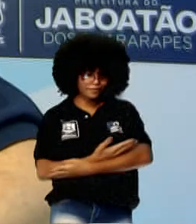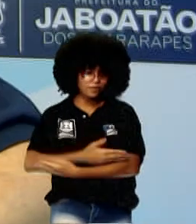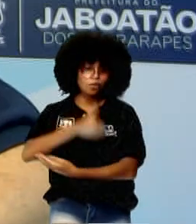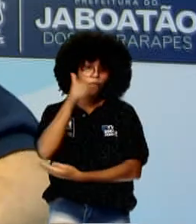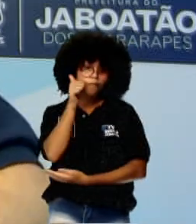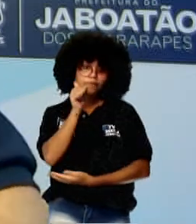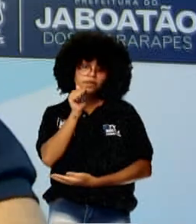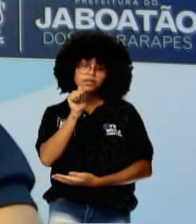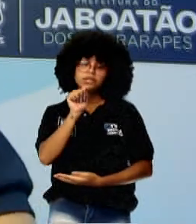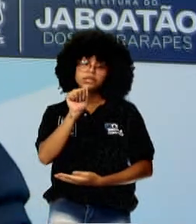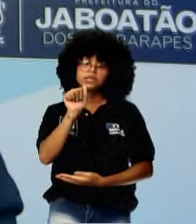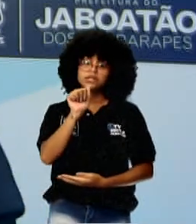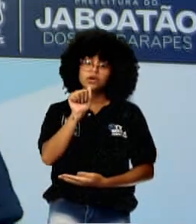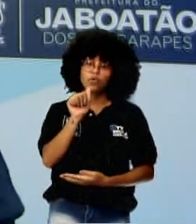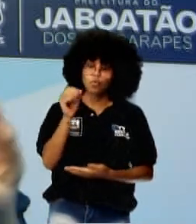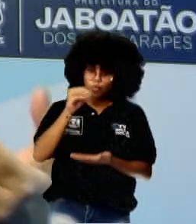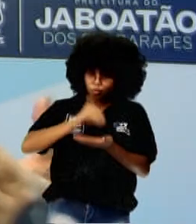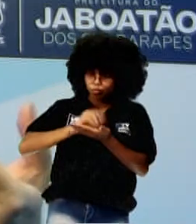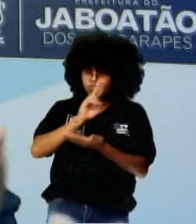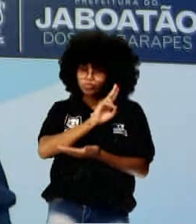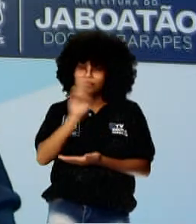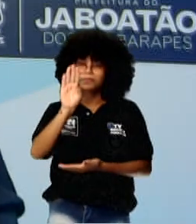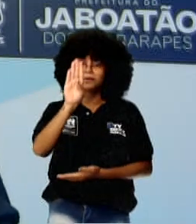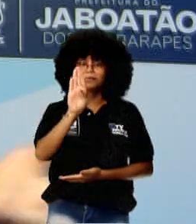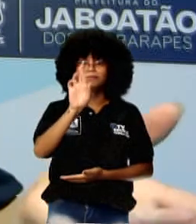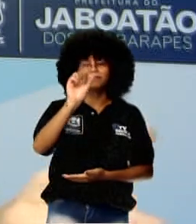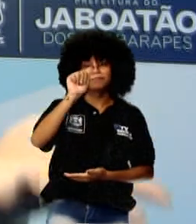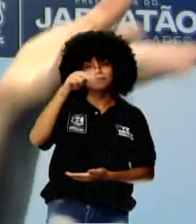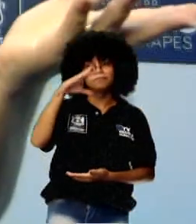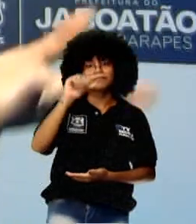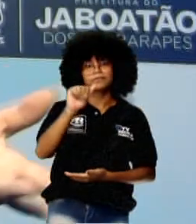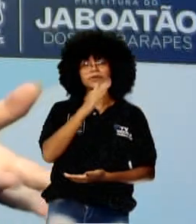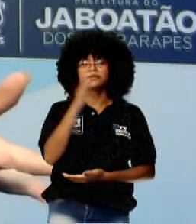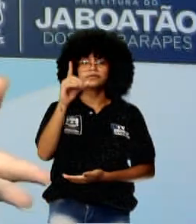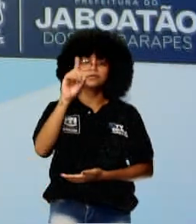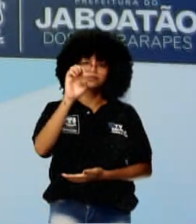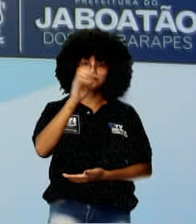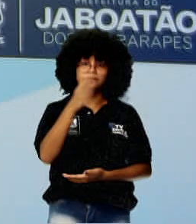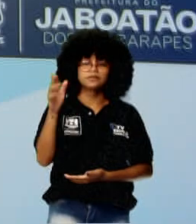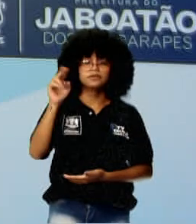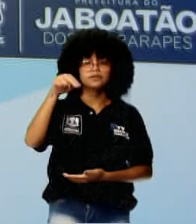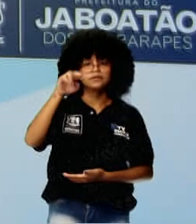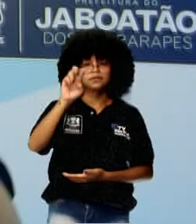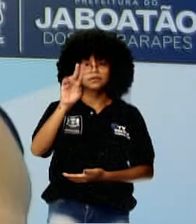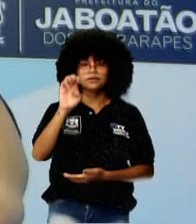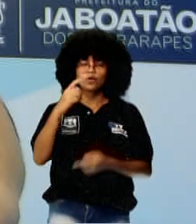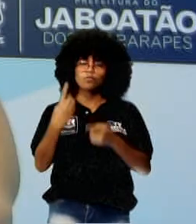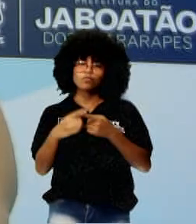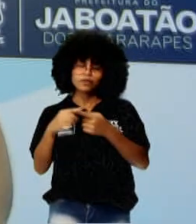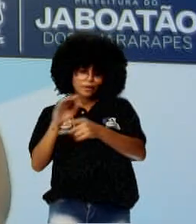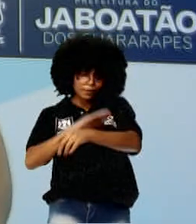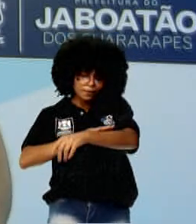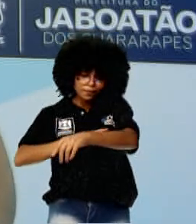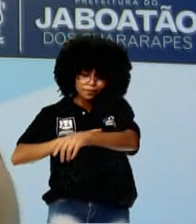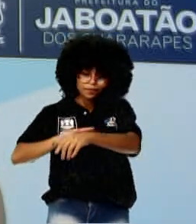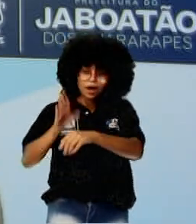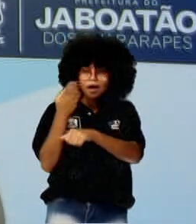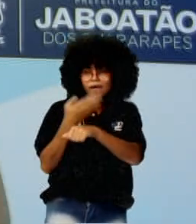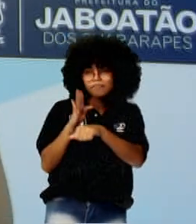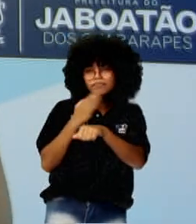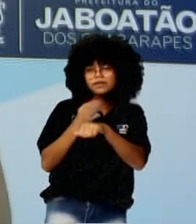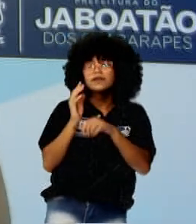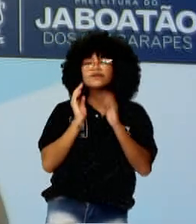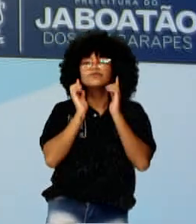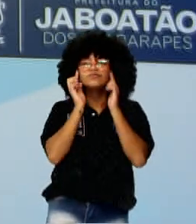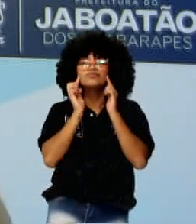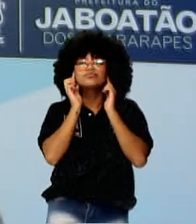menina que foi batizada de Branca de Neve, porque tinha a pele branca, tinha as faces rosadas, coradas